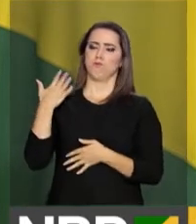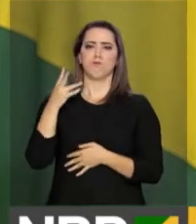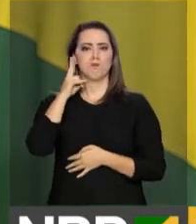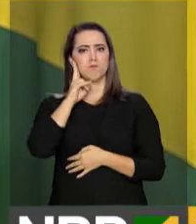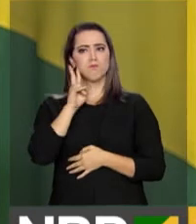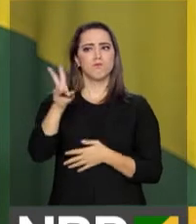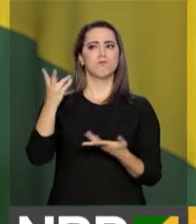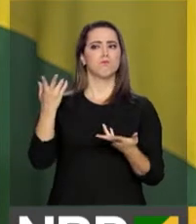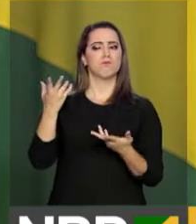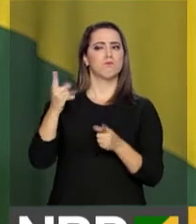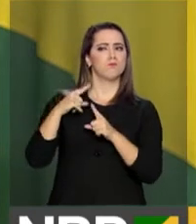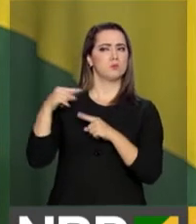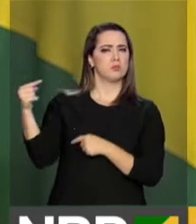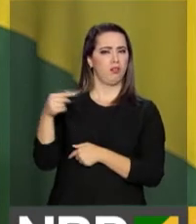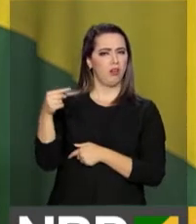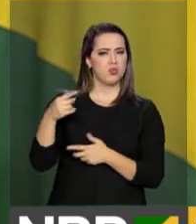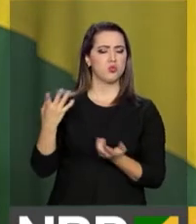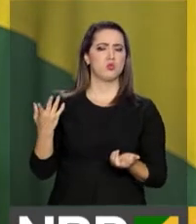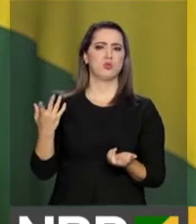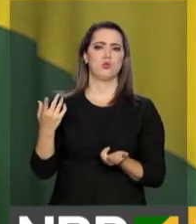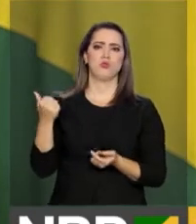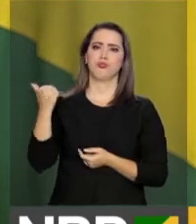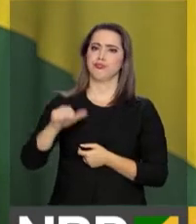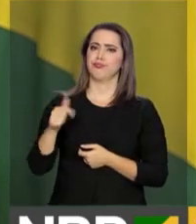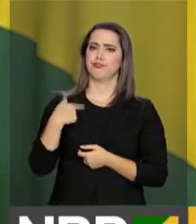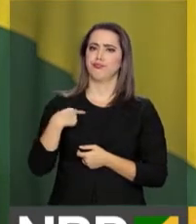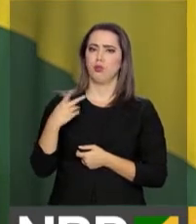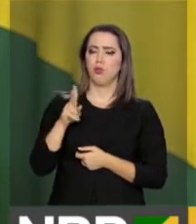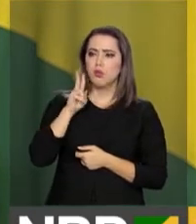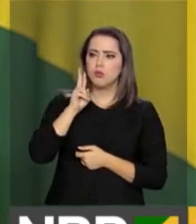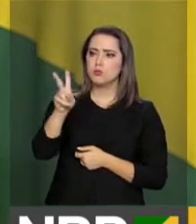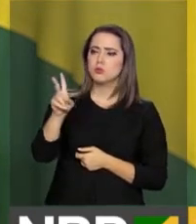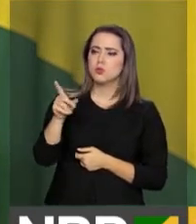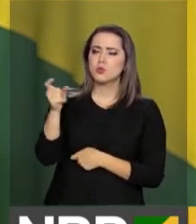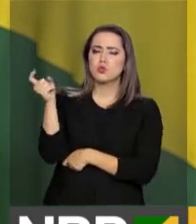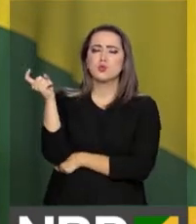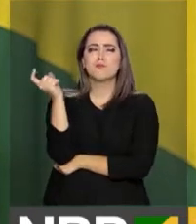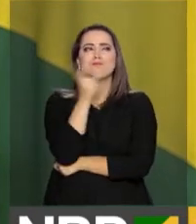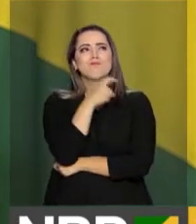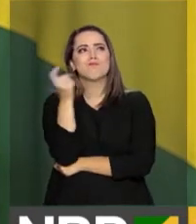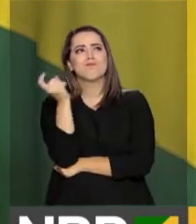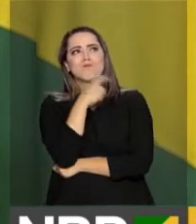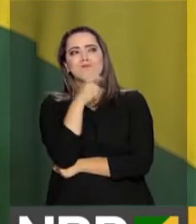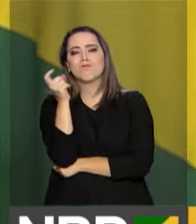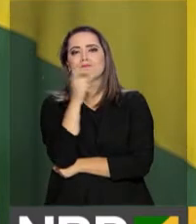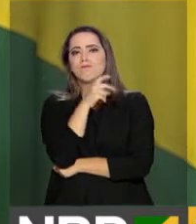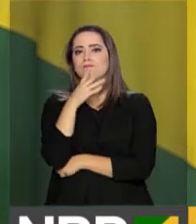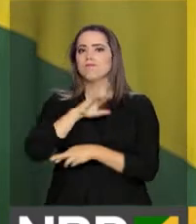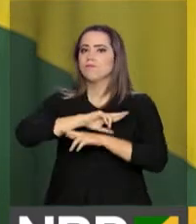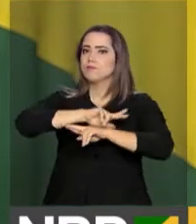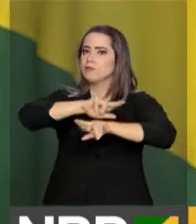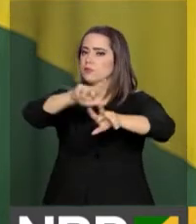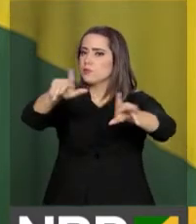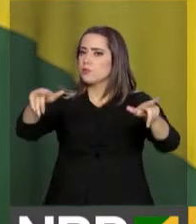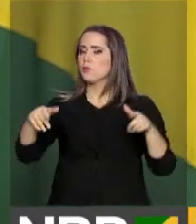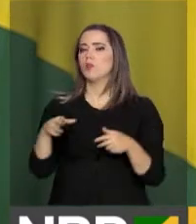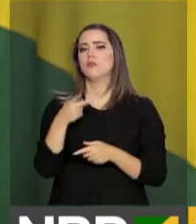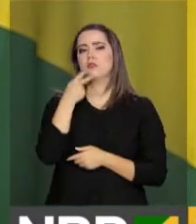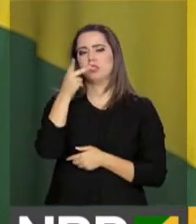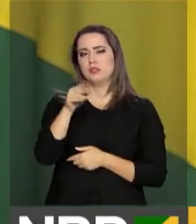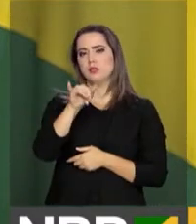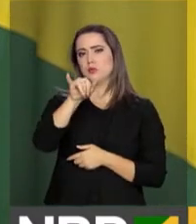negativamente com as inverdades que são ditas referentemente à previdência